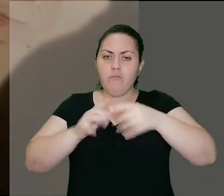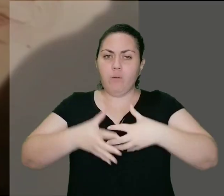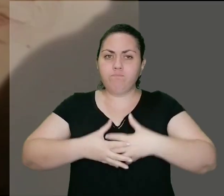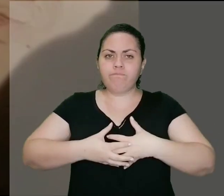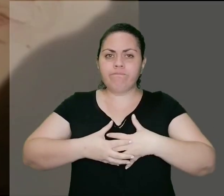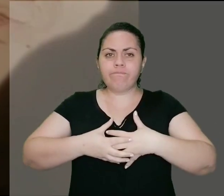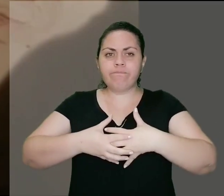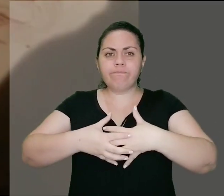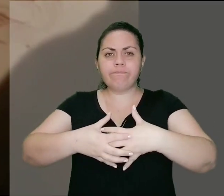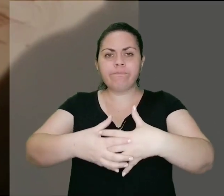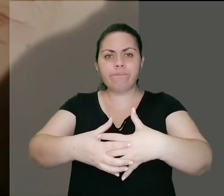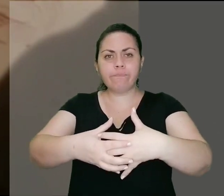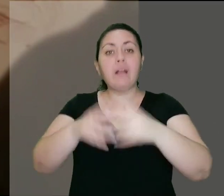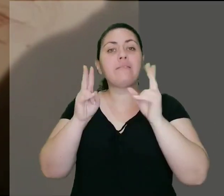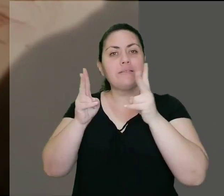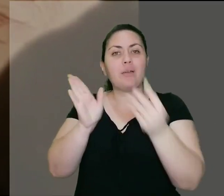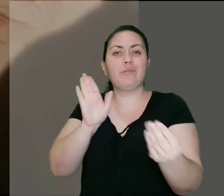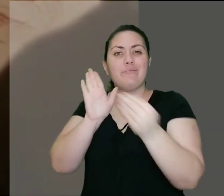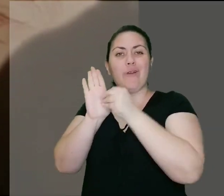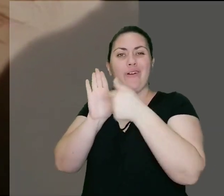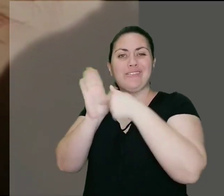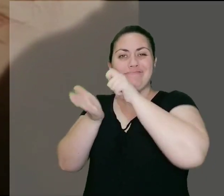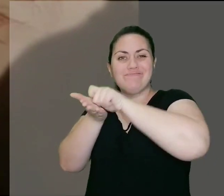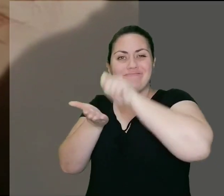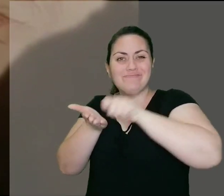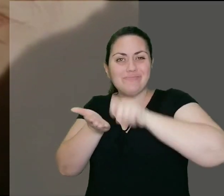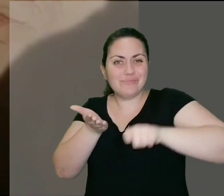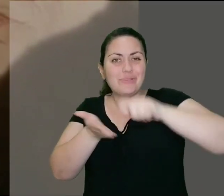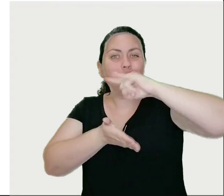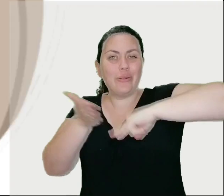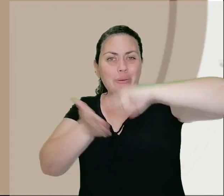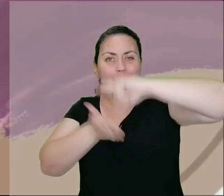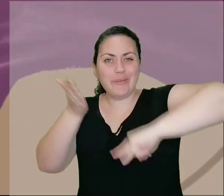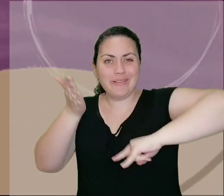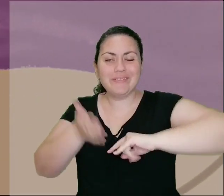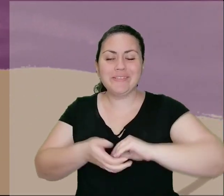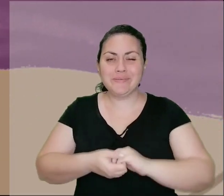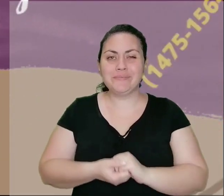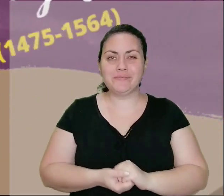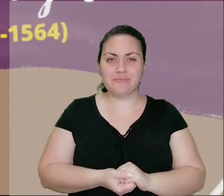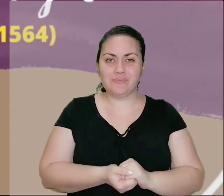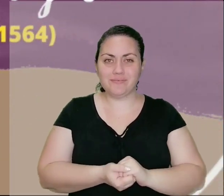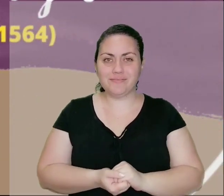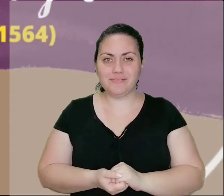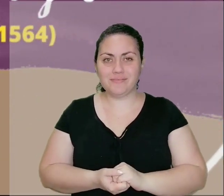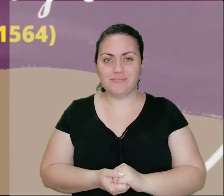mulher? Aparecem com frequência no verso de seus manuscritos.